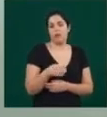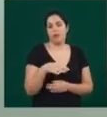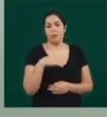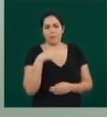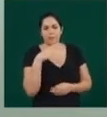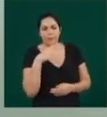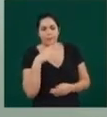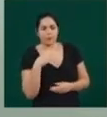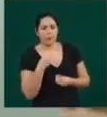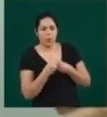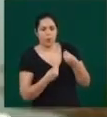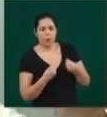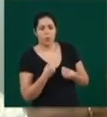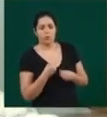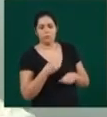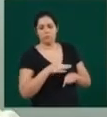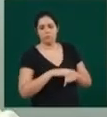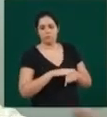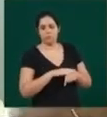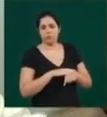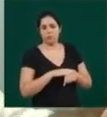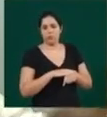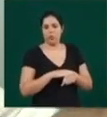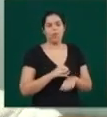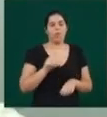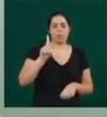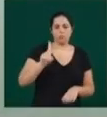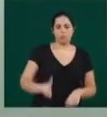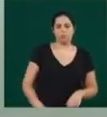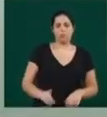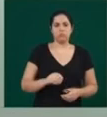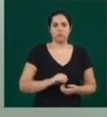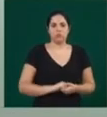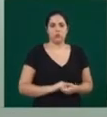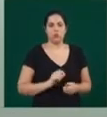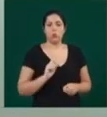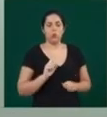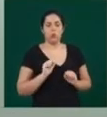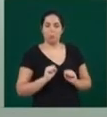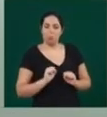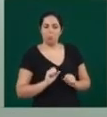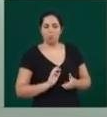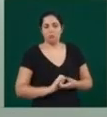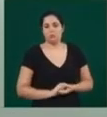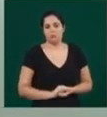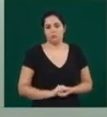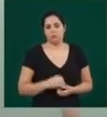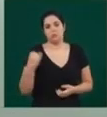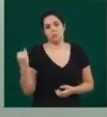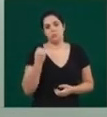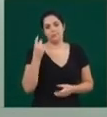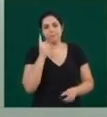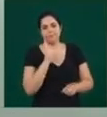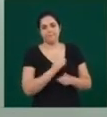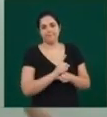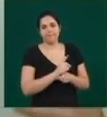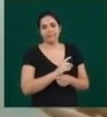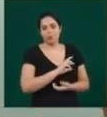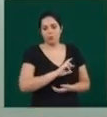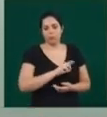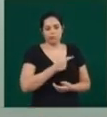conhecimento da doença, conhecimento até dos próprios direitos, do que o paciente com artrite reumatoide tem direito, e é importante para encontrar outros